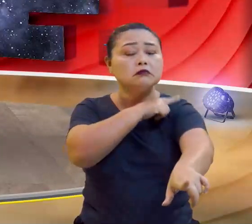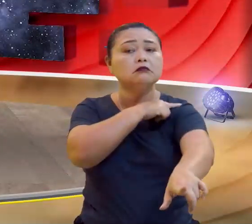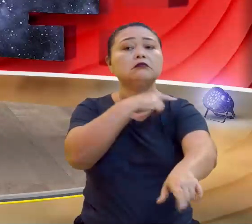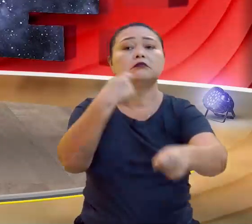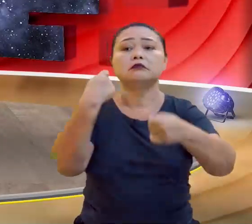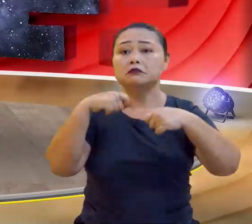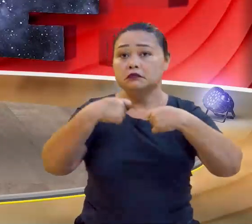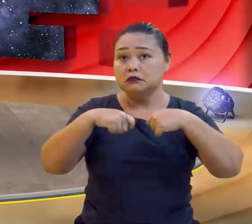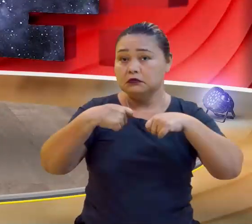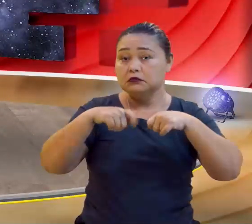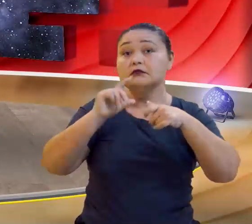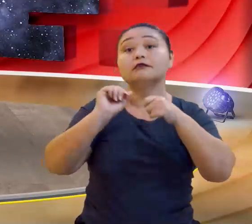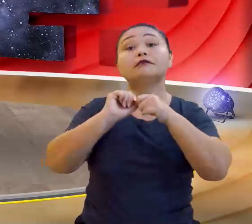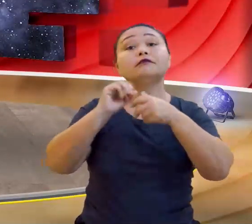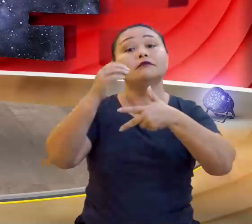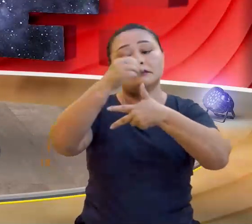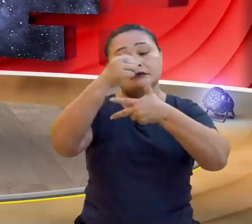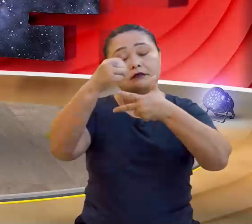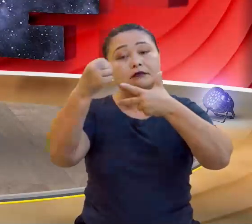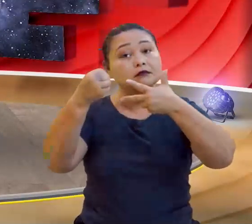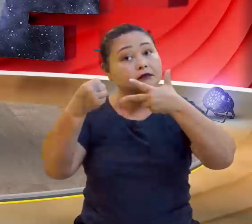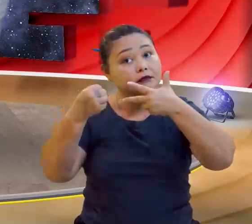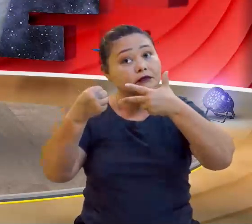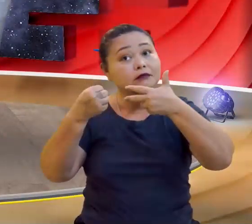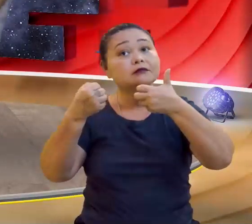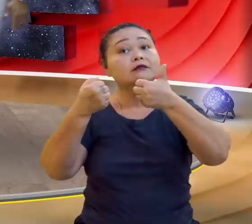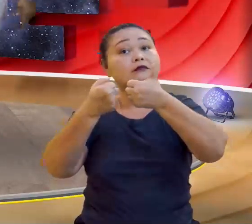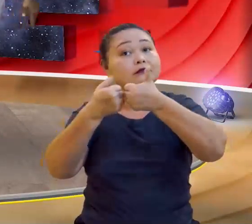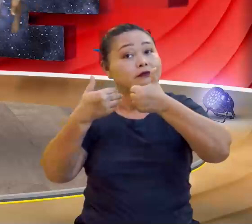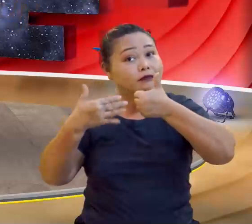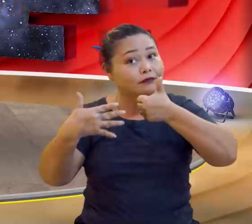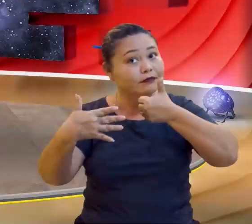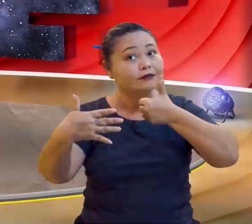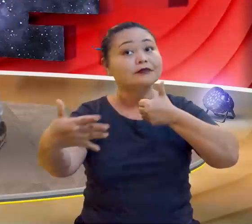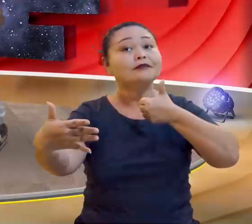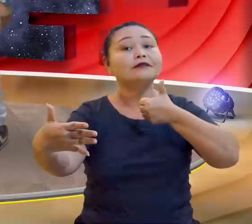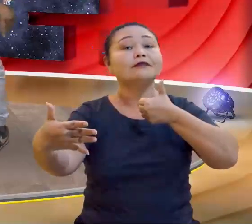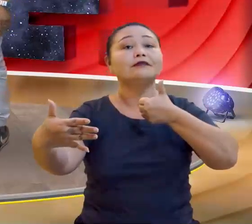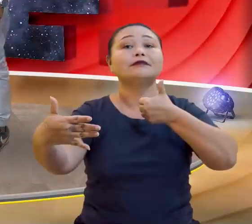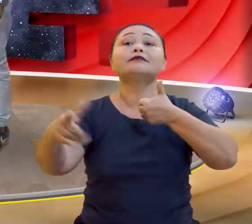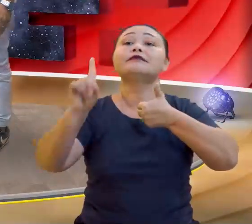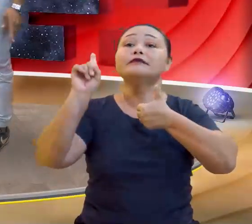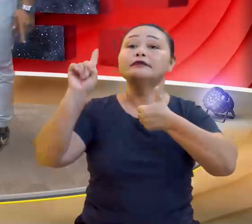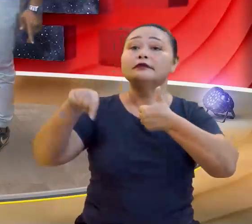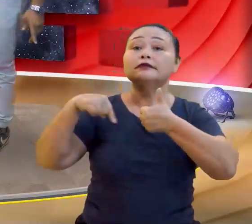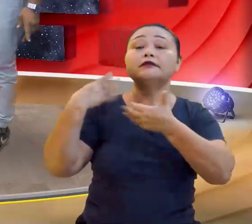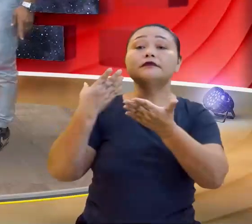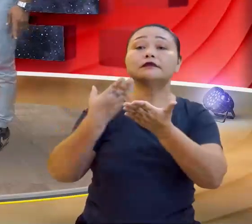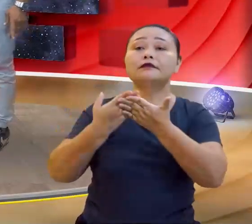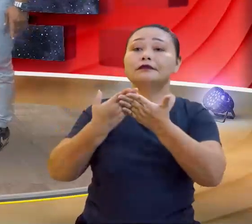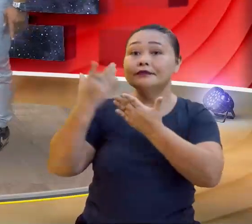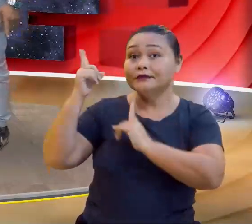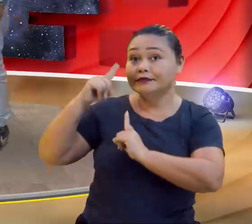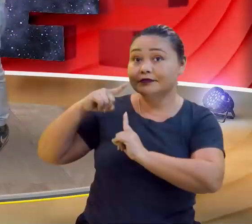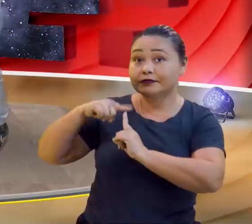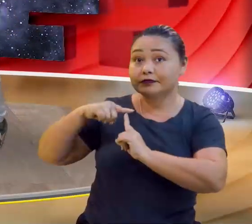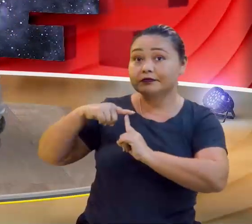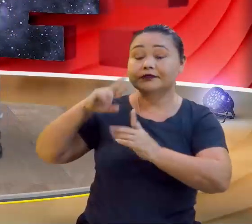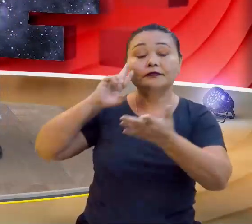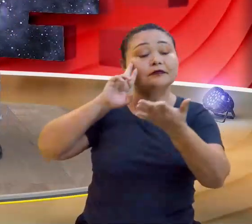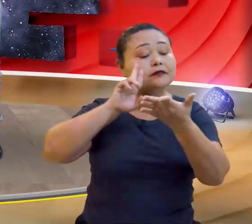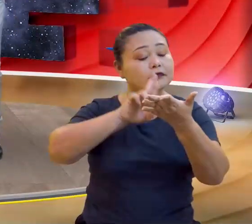Enem ativar, uma aula diferente. Então, numa aula desse tipo, vamos resolver questões do